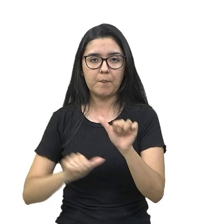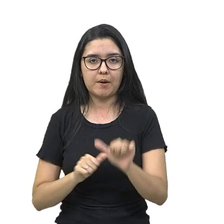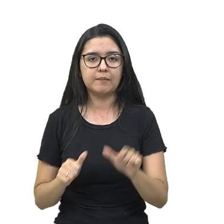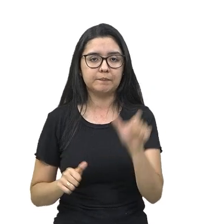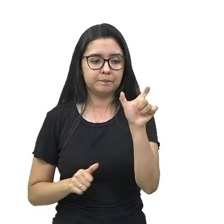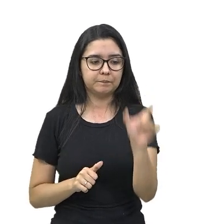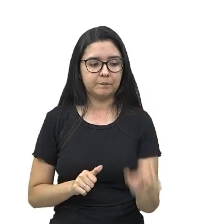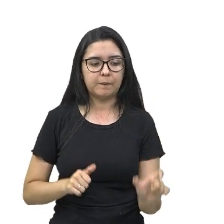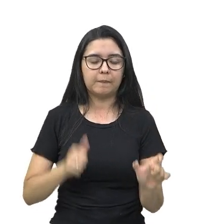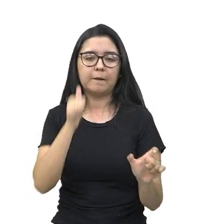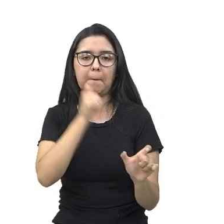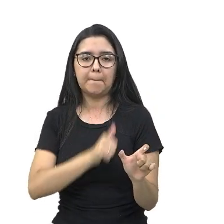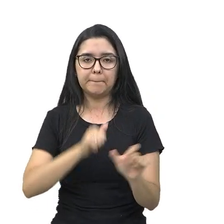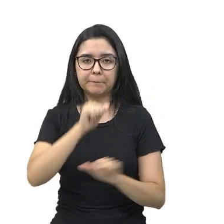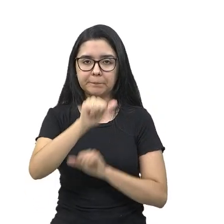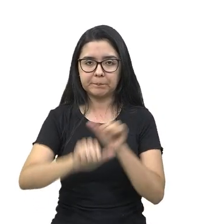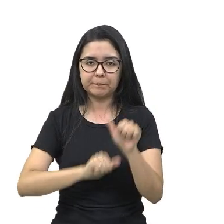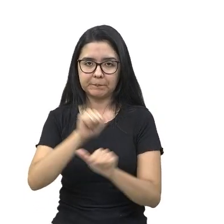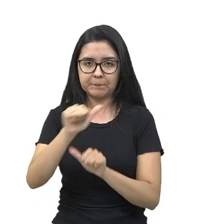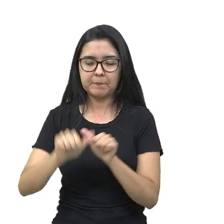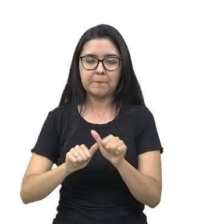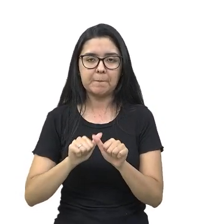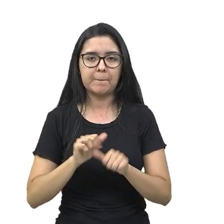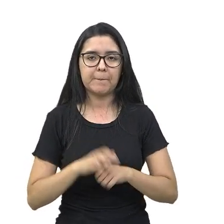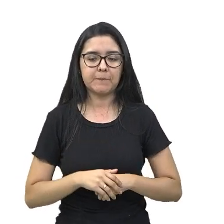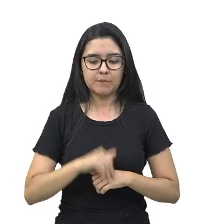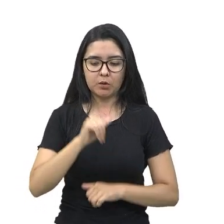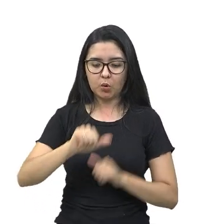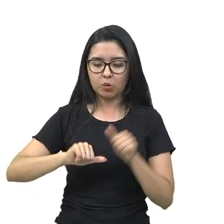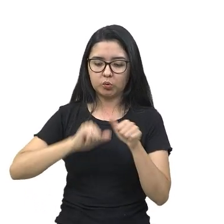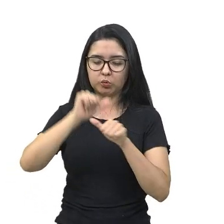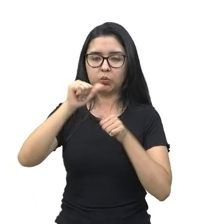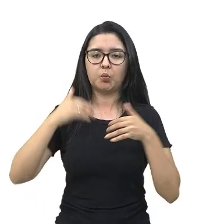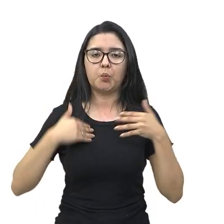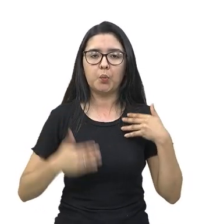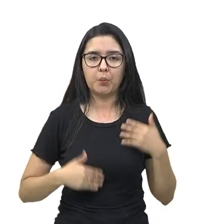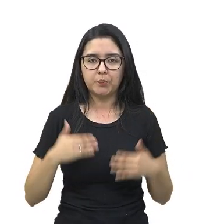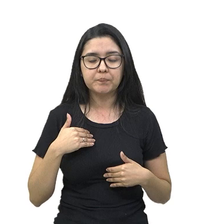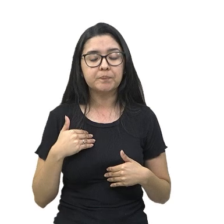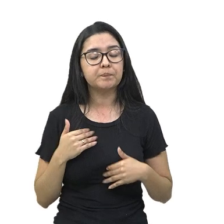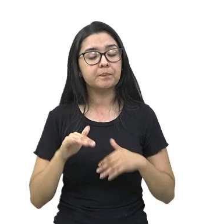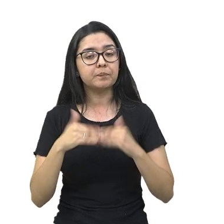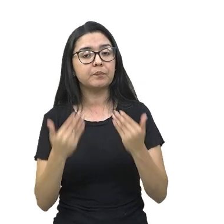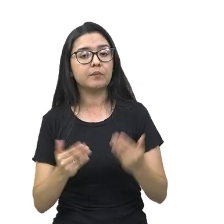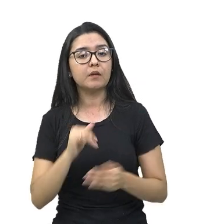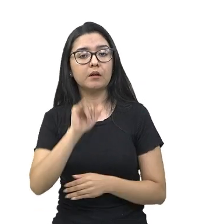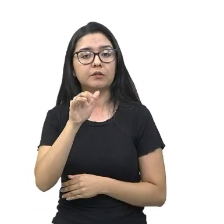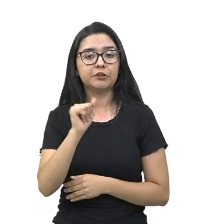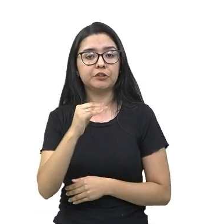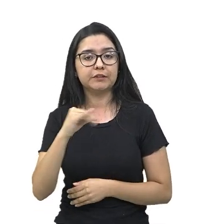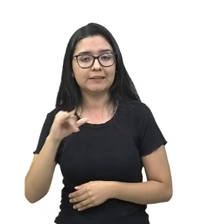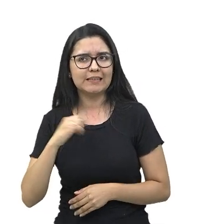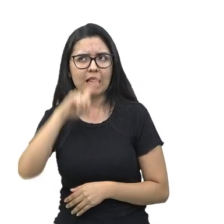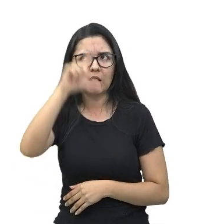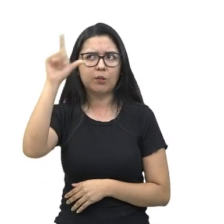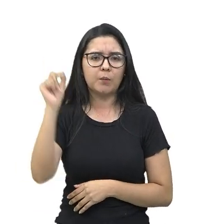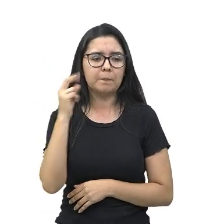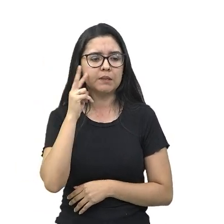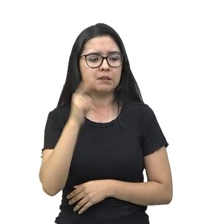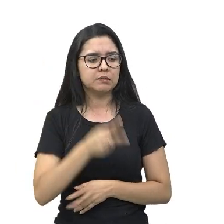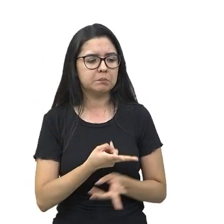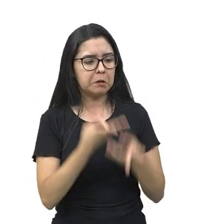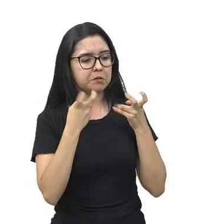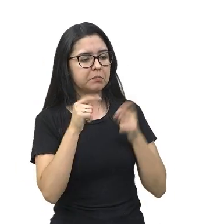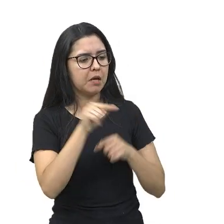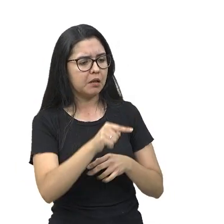é transformação, uma transformação que o seu corpo sente. Então a Jaci viu que ela tinha esse desejo